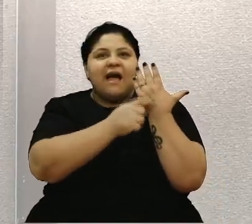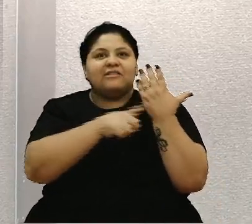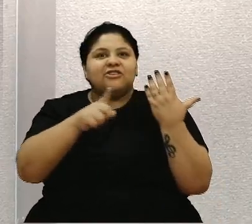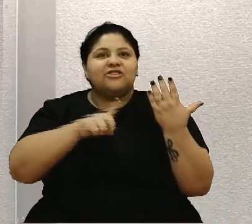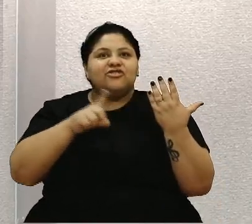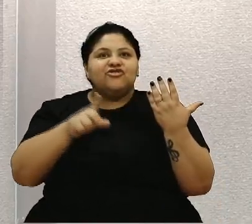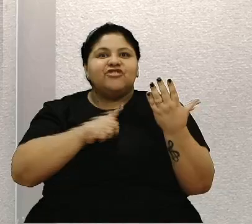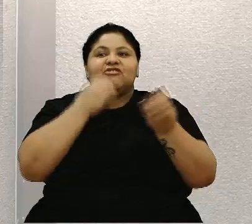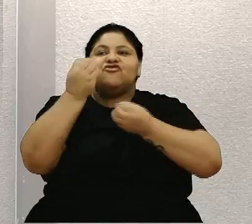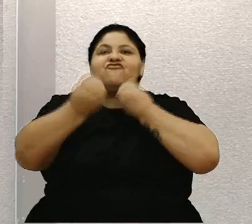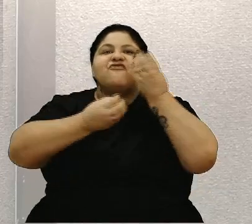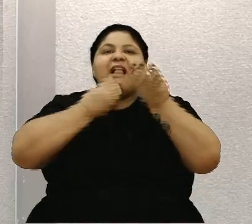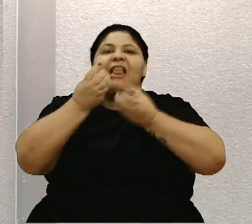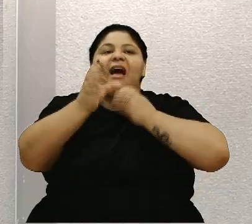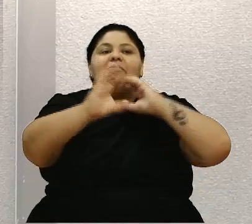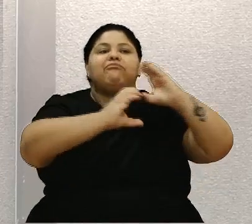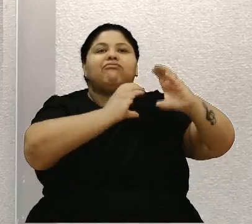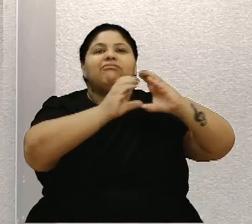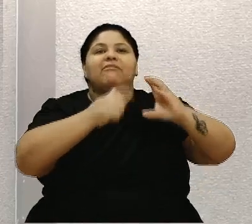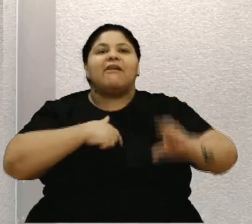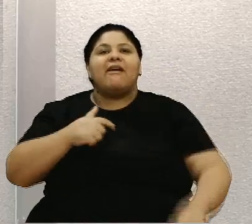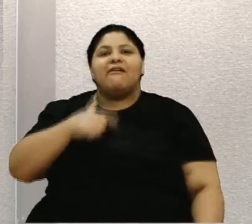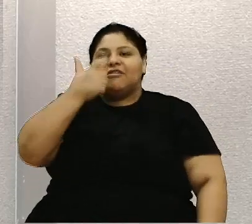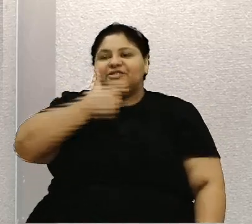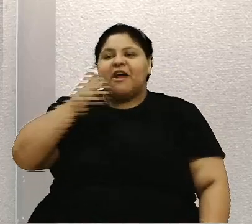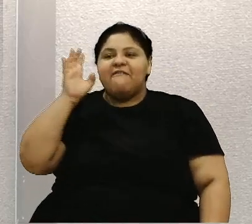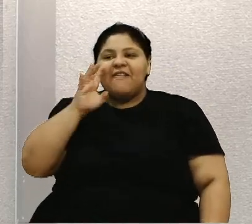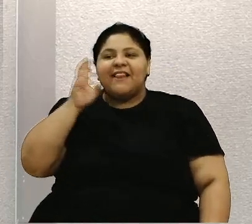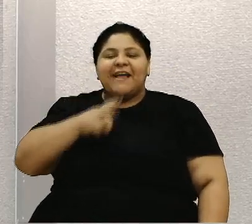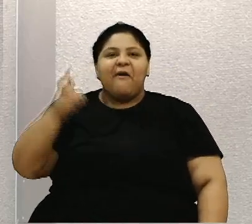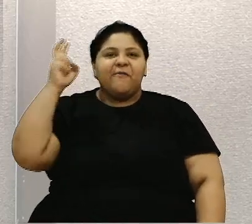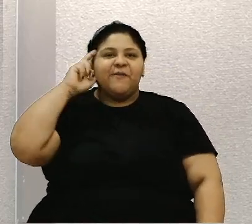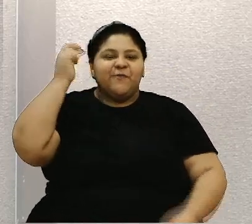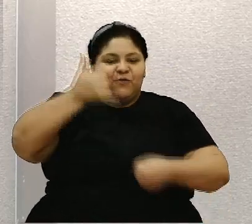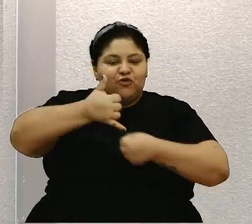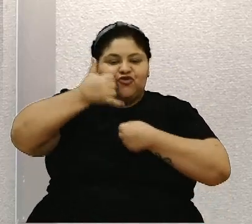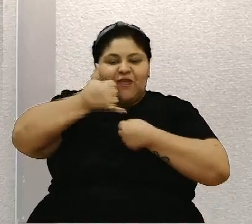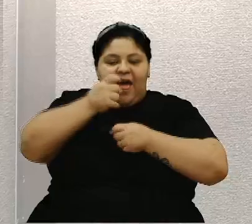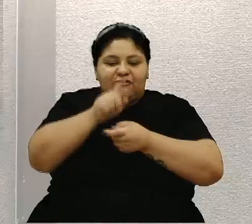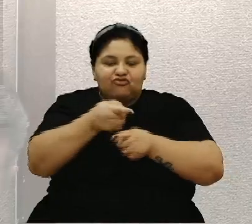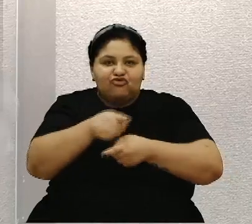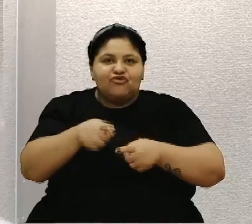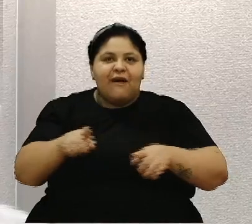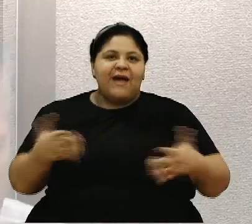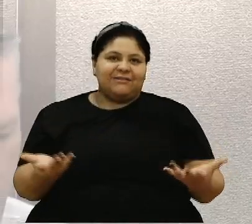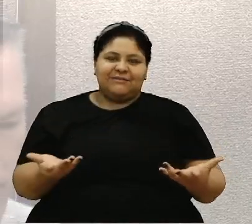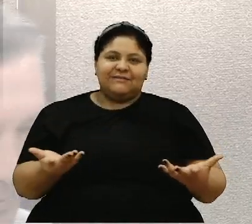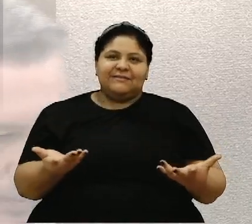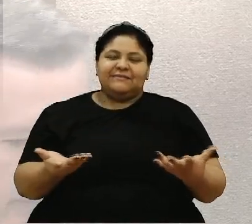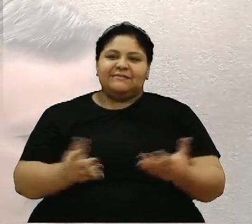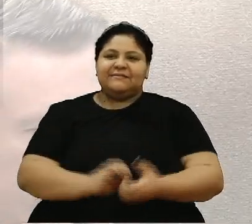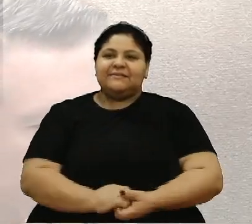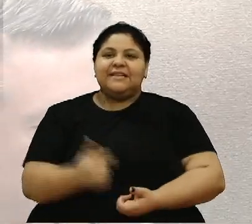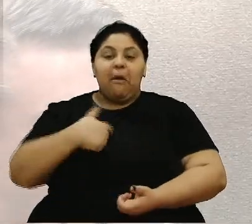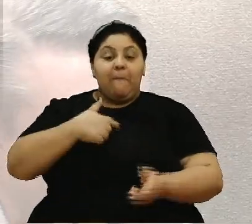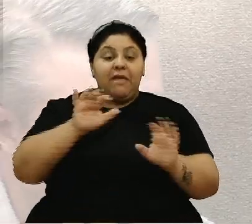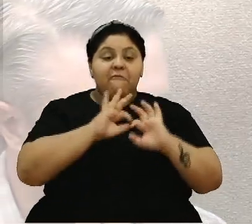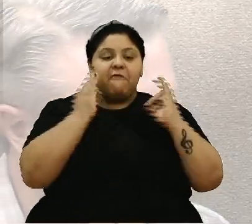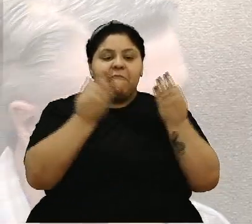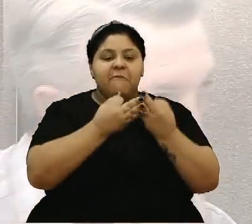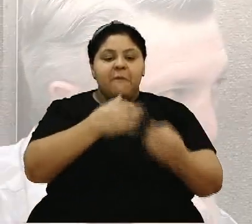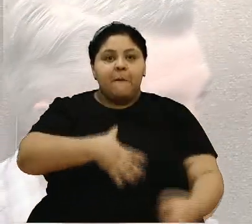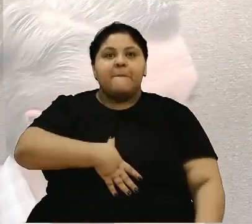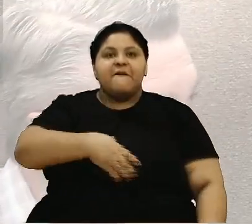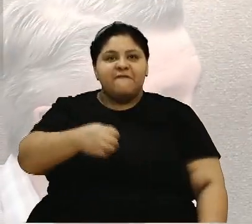muito bacana essa cultura. E também do chimarrão, do churrasco, enfim. A minha família, meu filho